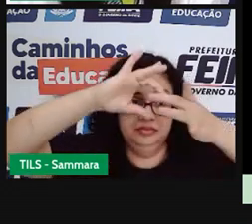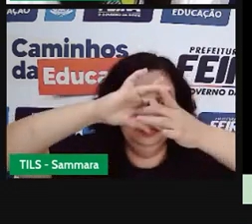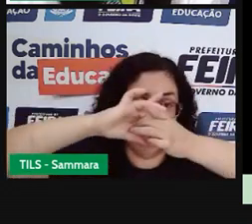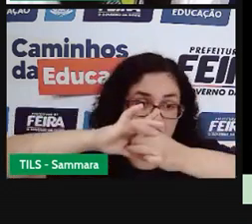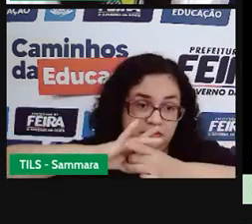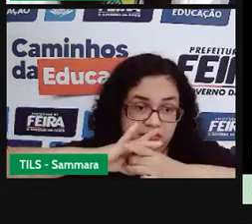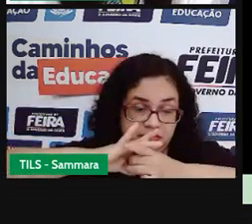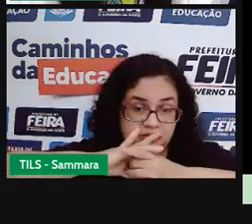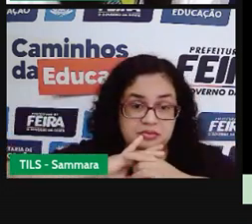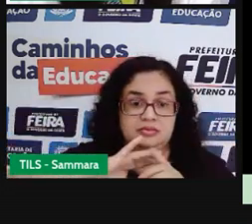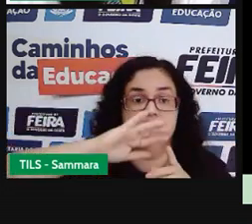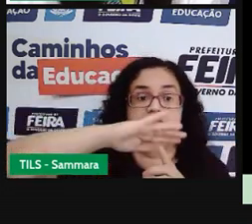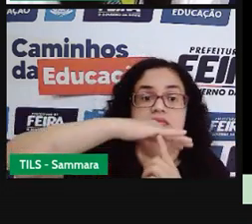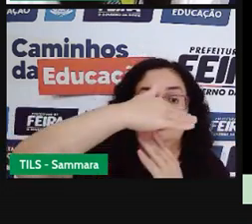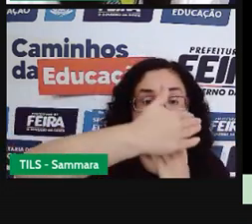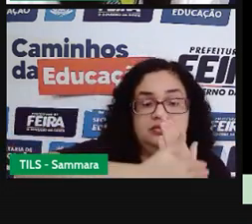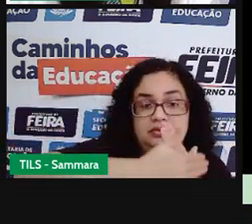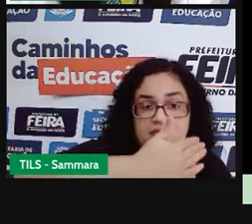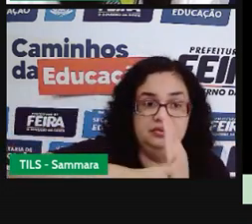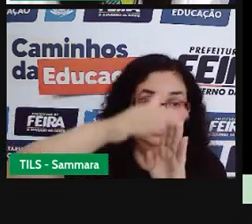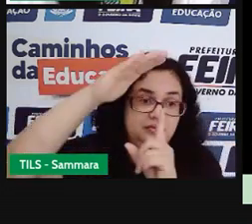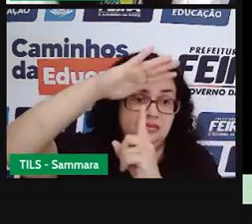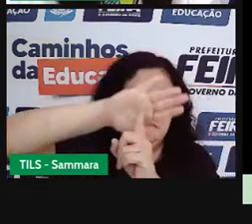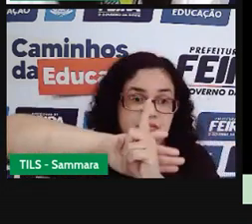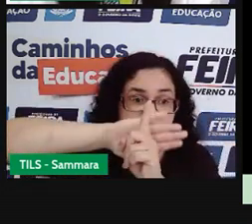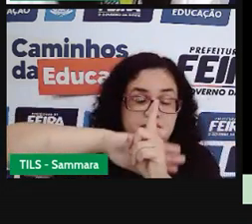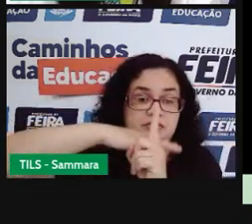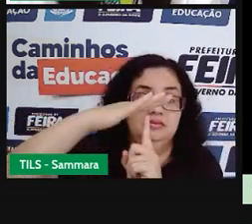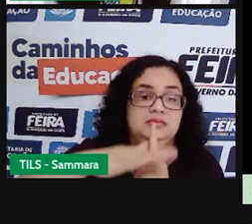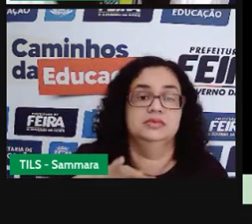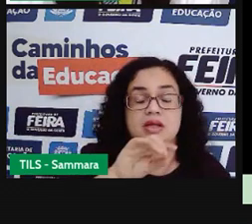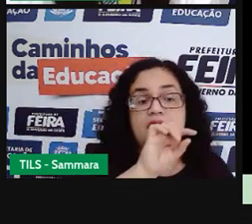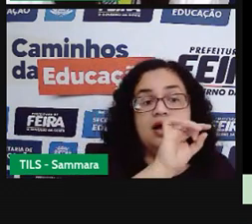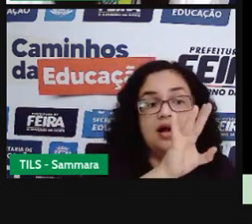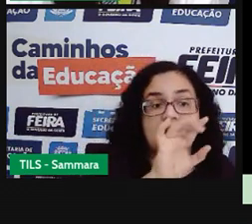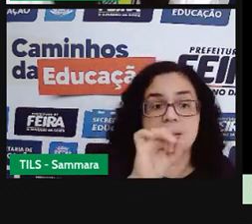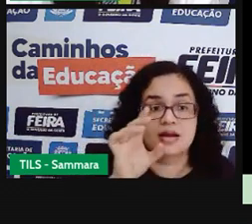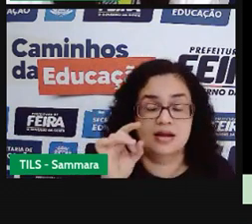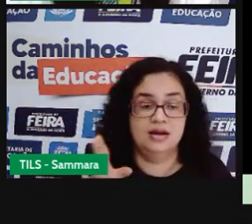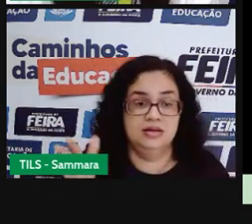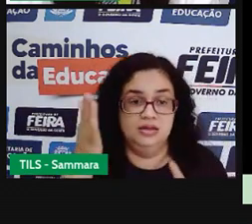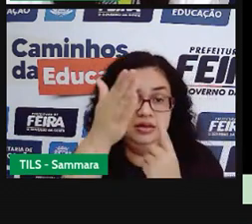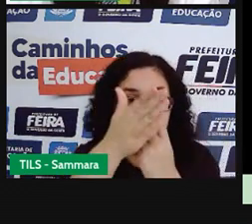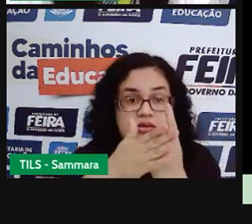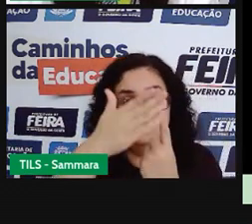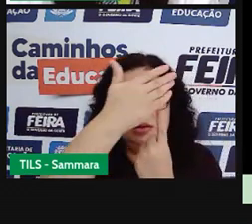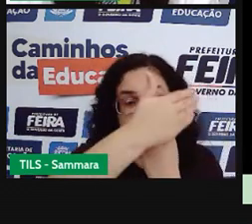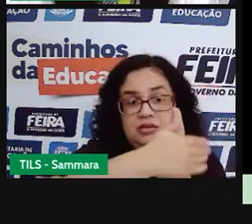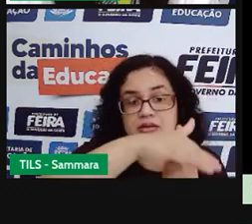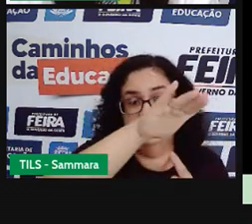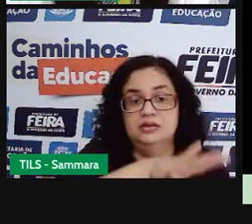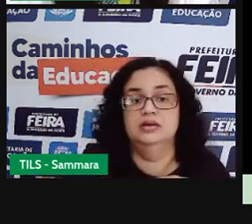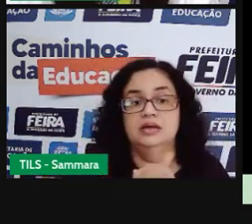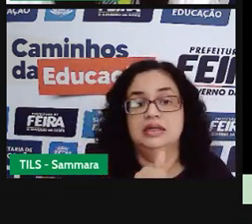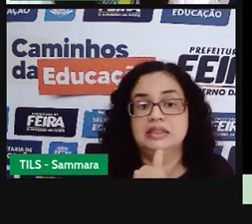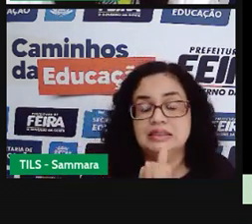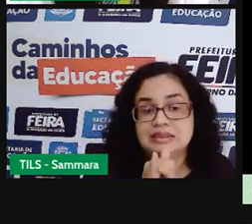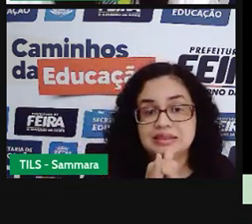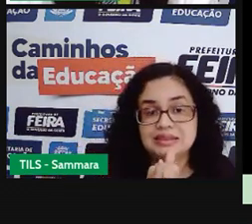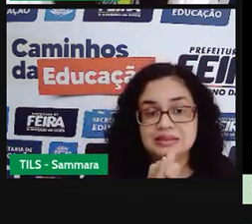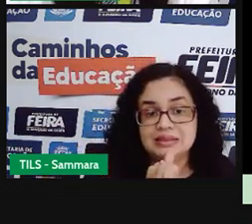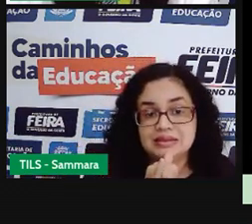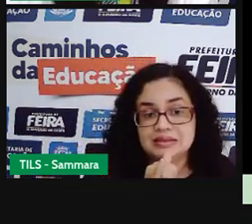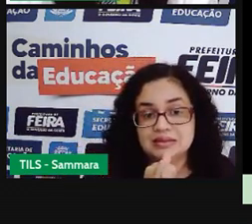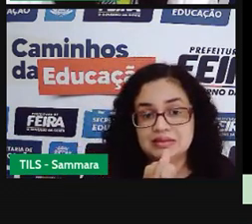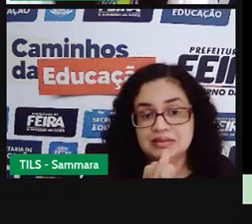correspondem ó a cada lado da figura o evento aqui apresentada é um cubo então a